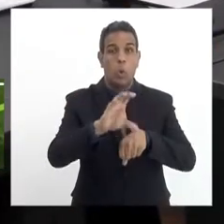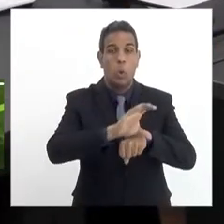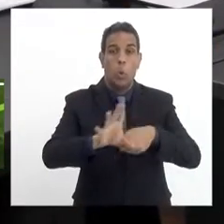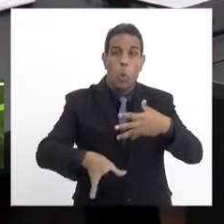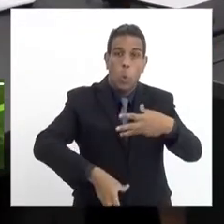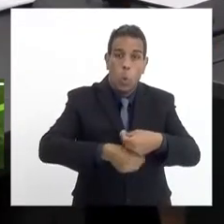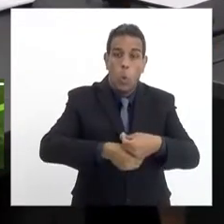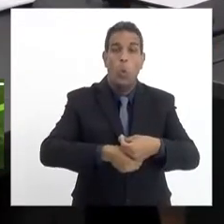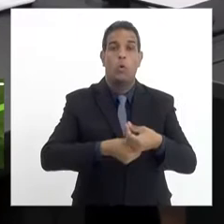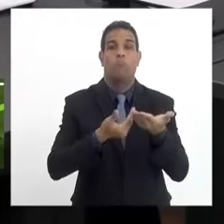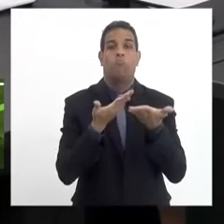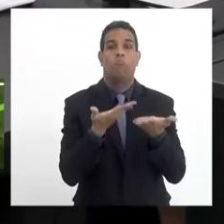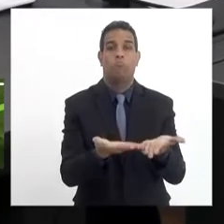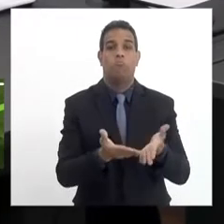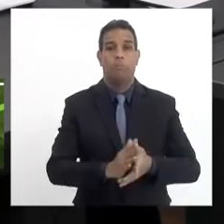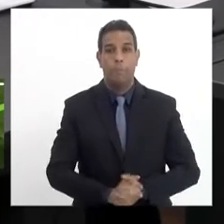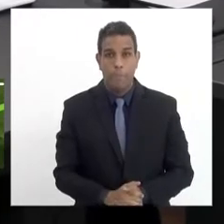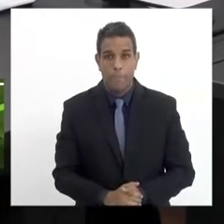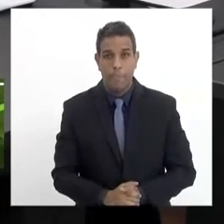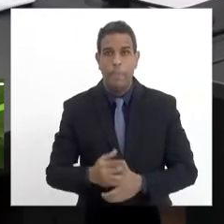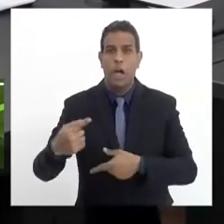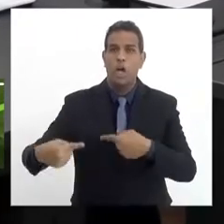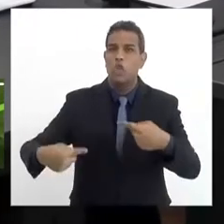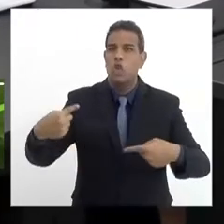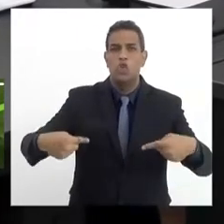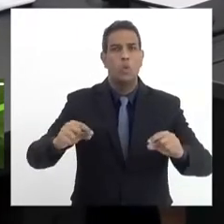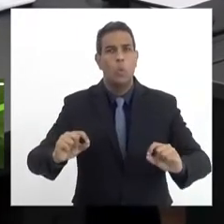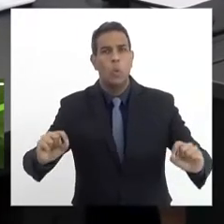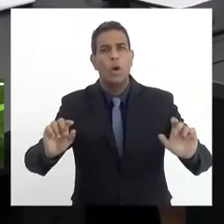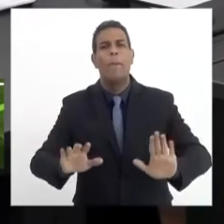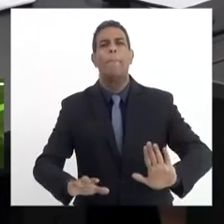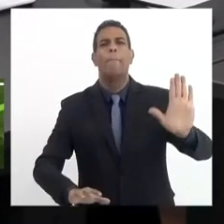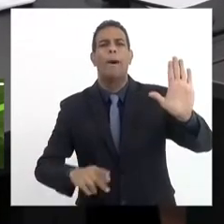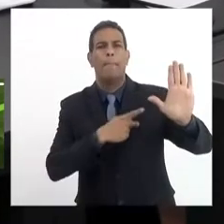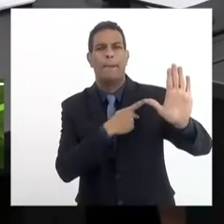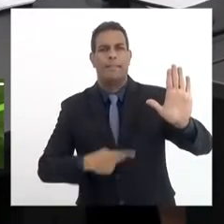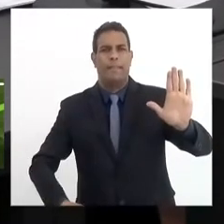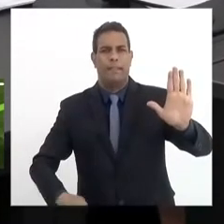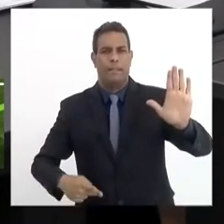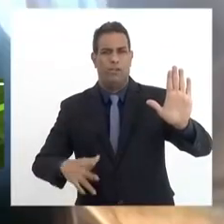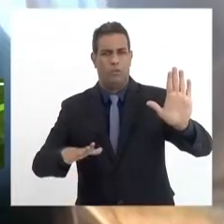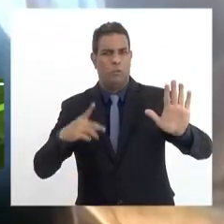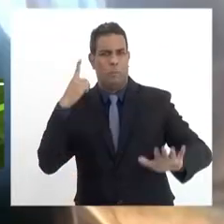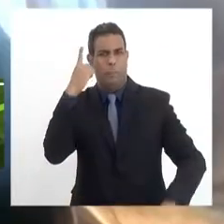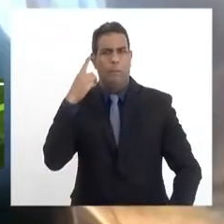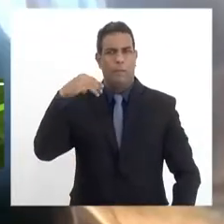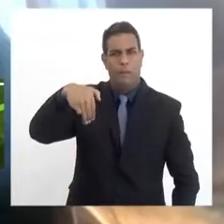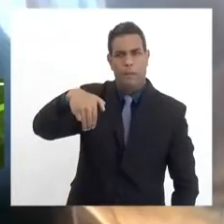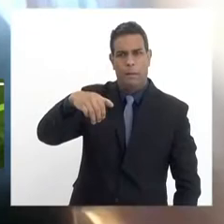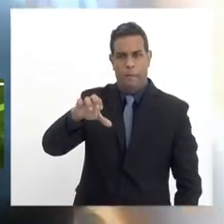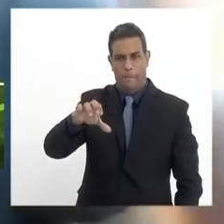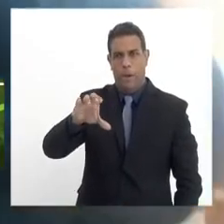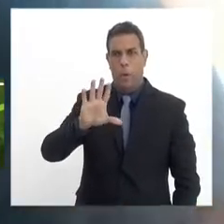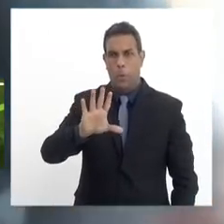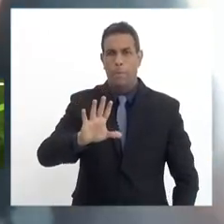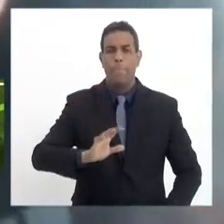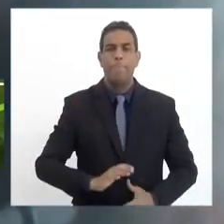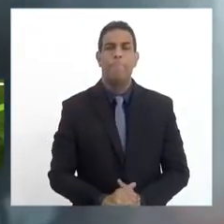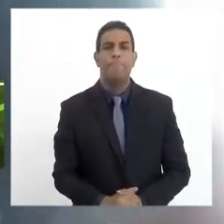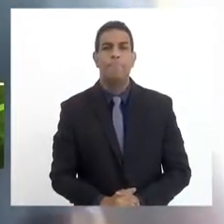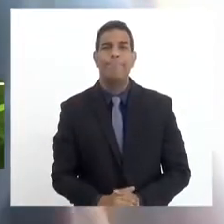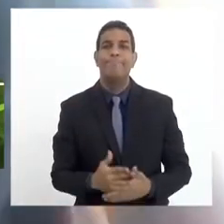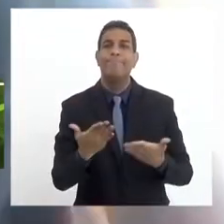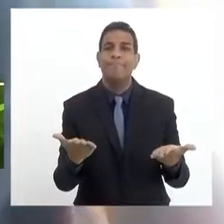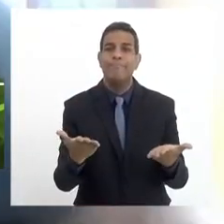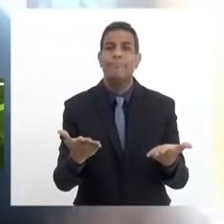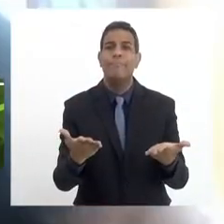constitucionalidade com emendas. Em discussão... O presidente, só uma questão rapidinha, presidente. Sim, Márcio. Deputado Mink. Não, é